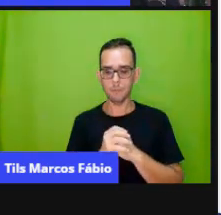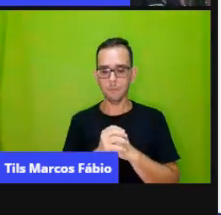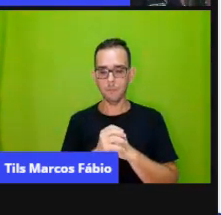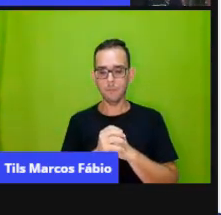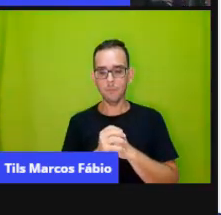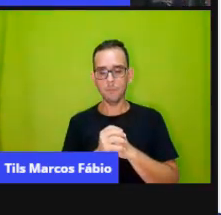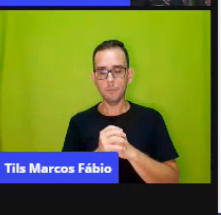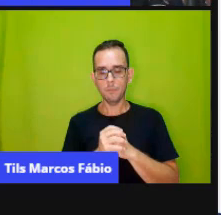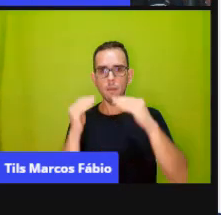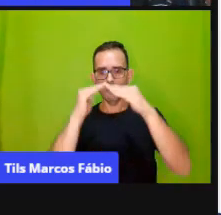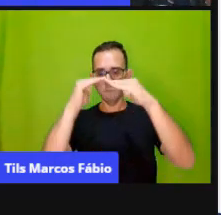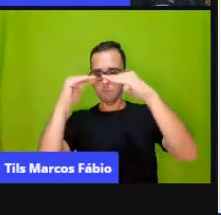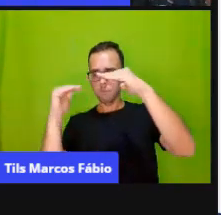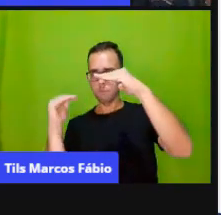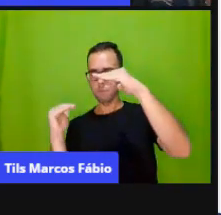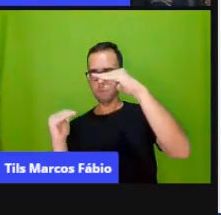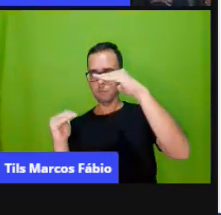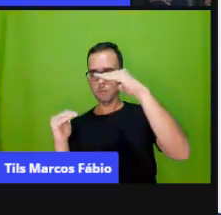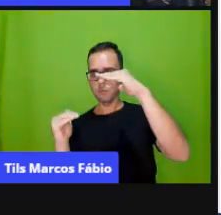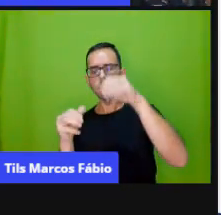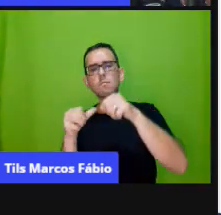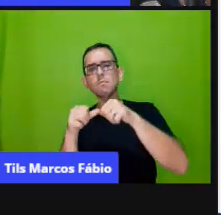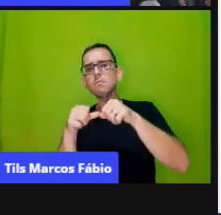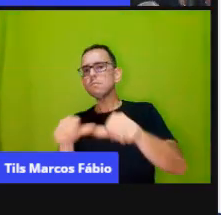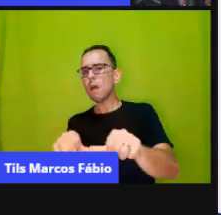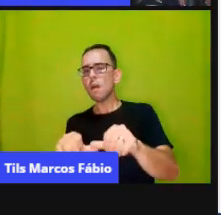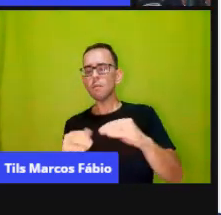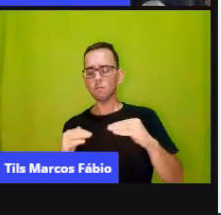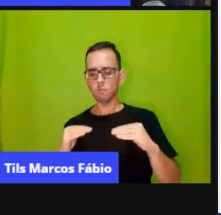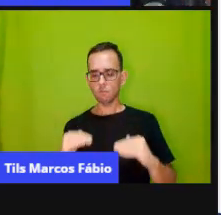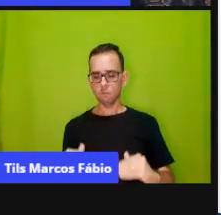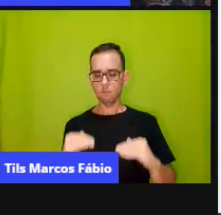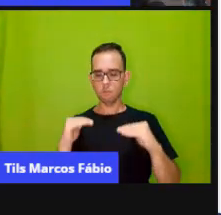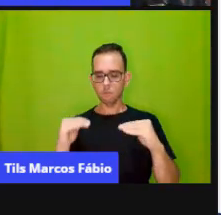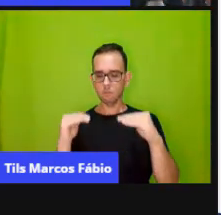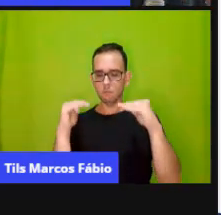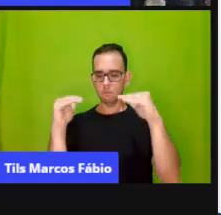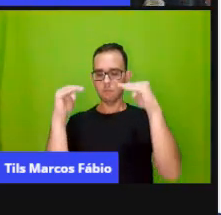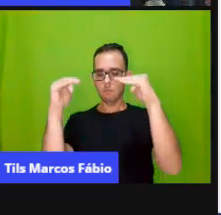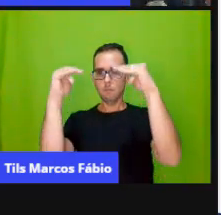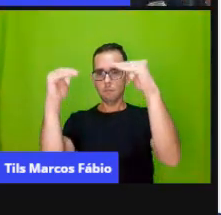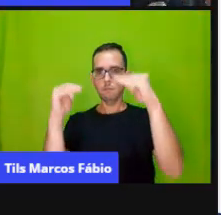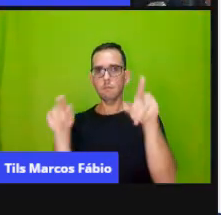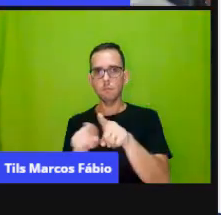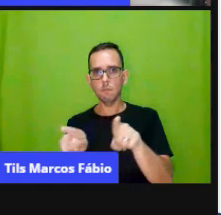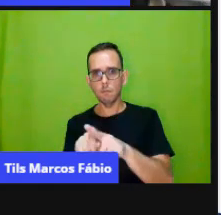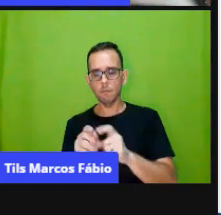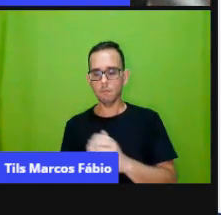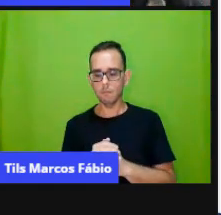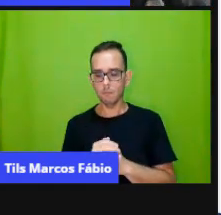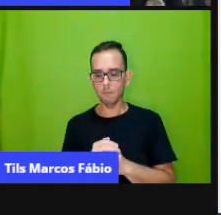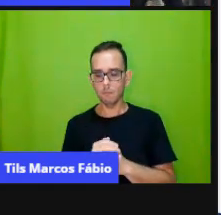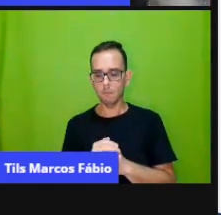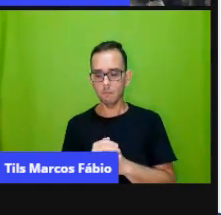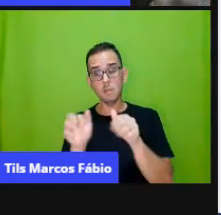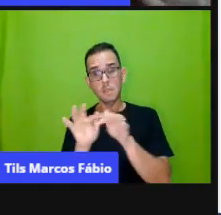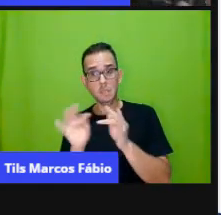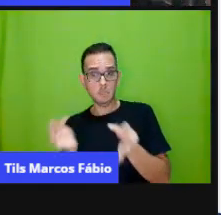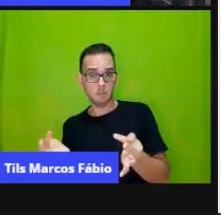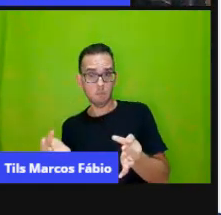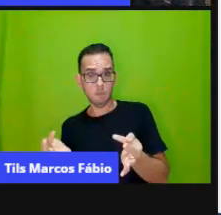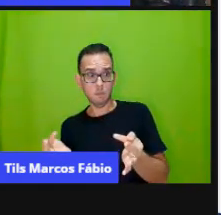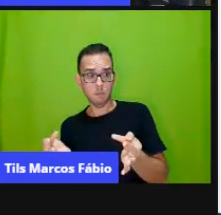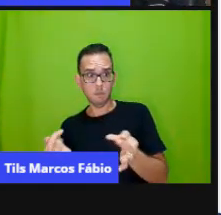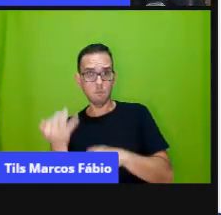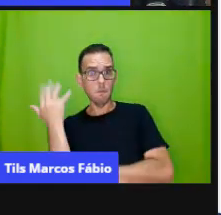figura abaixo, simplesmente instalar prateleiras, tá? Então, prateleira simples, com um pedaço de madeira,